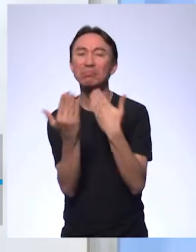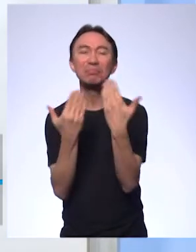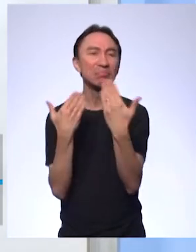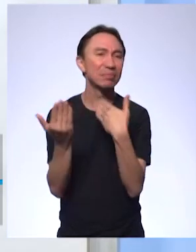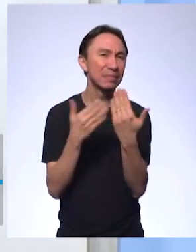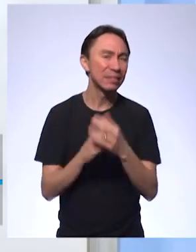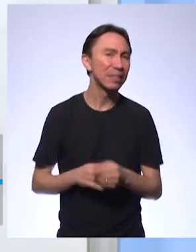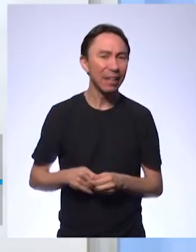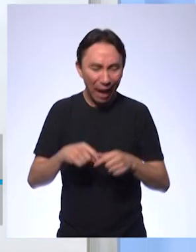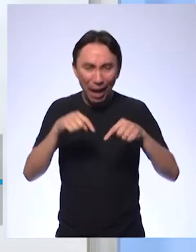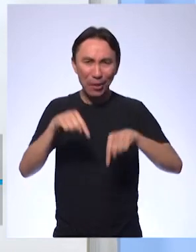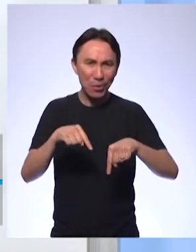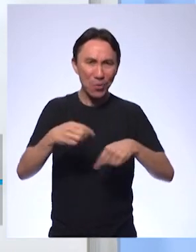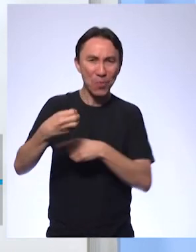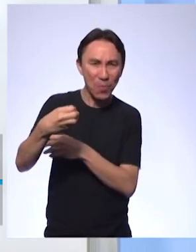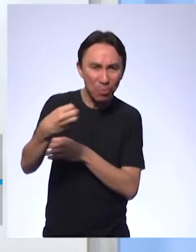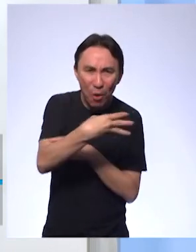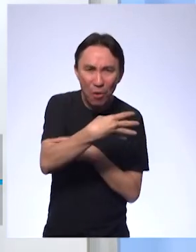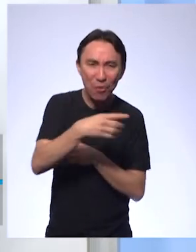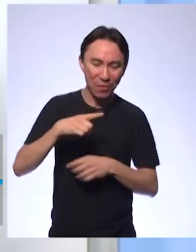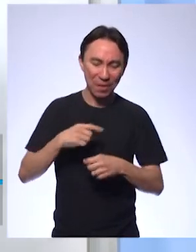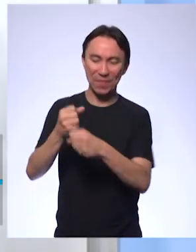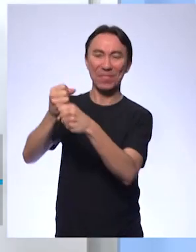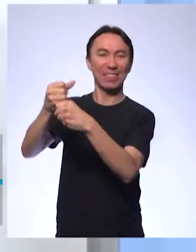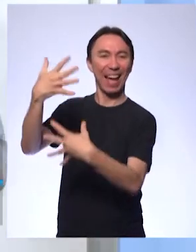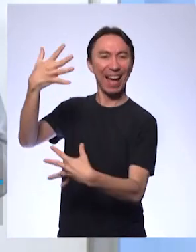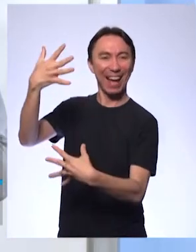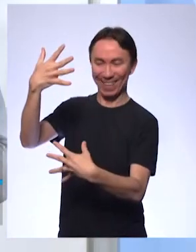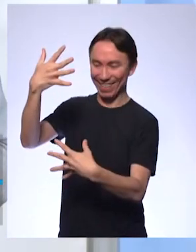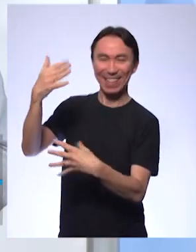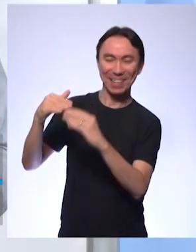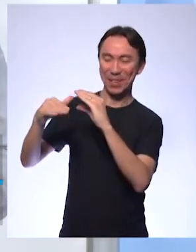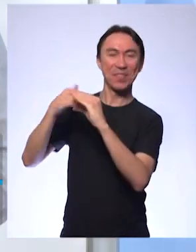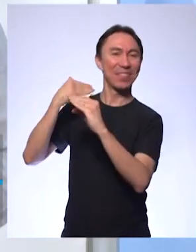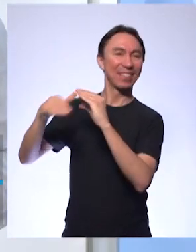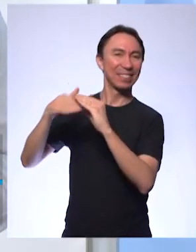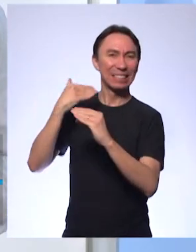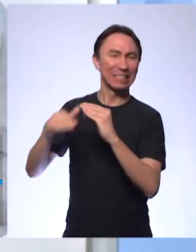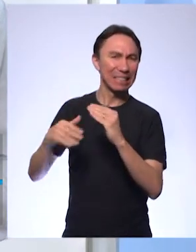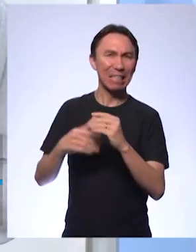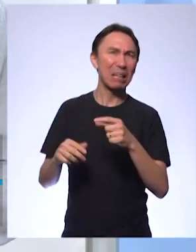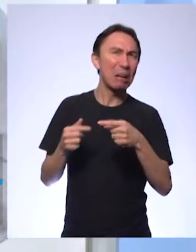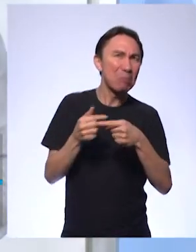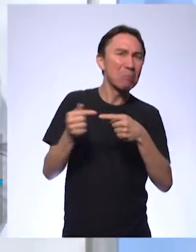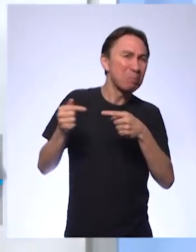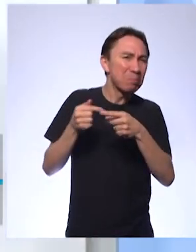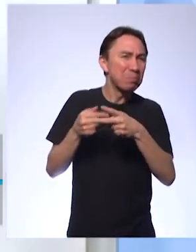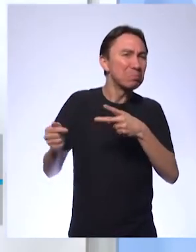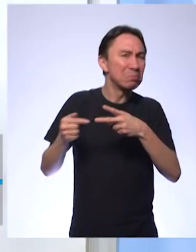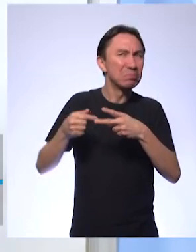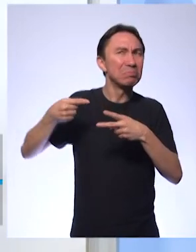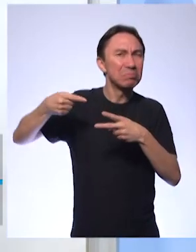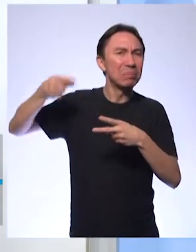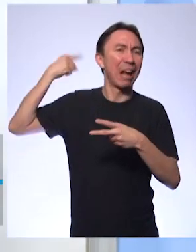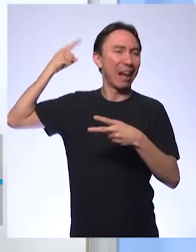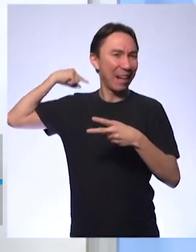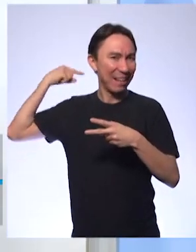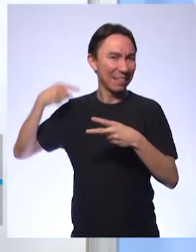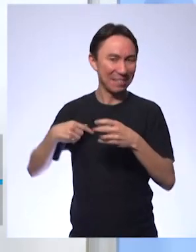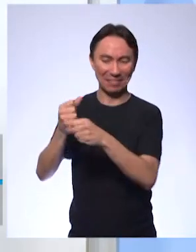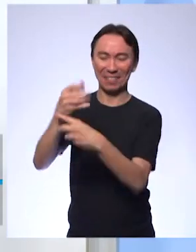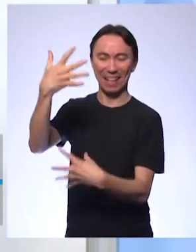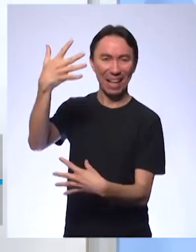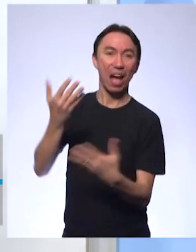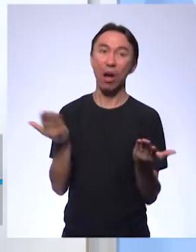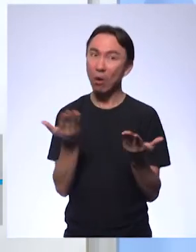inclusive nesse novo modelo que a gente tem aí de chat, que iniciou aí há uma semana atrás, mas agora está ganhando corpo